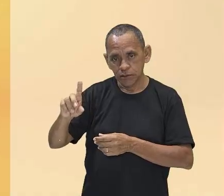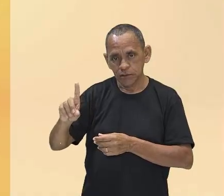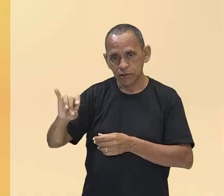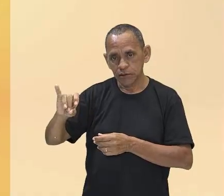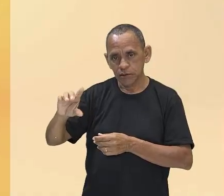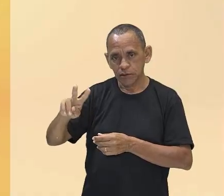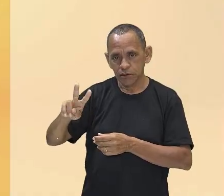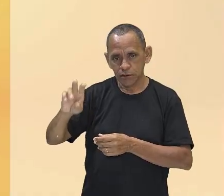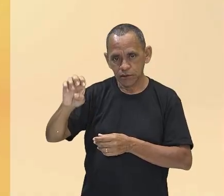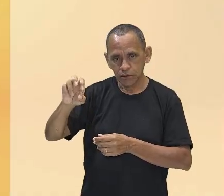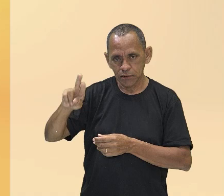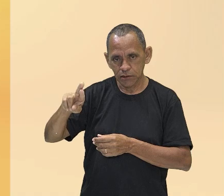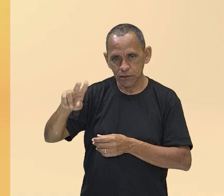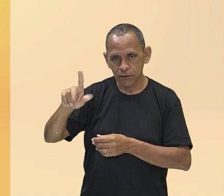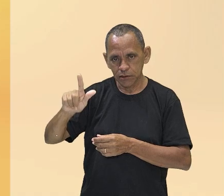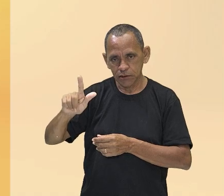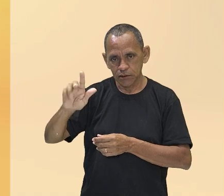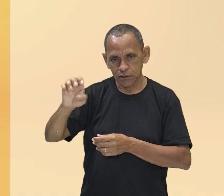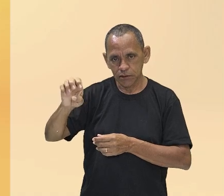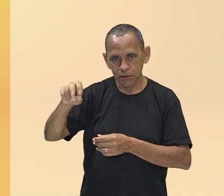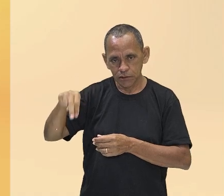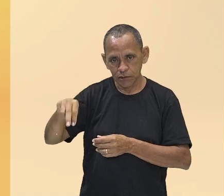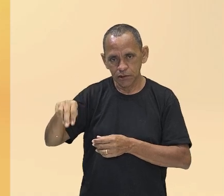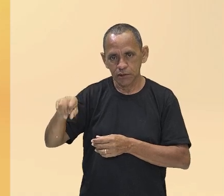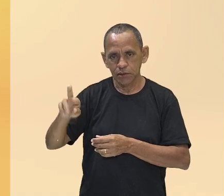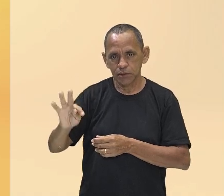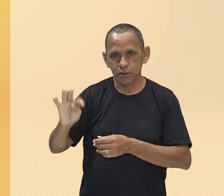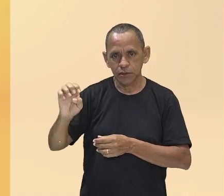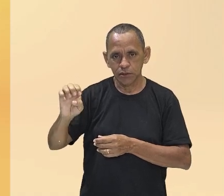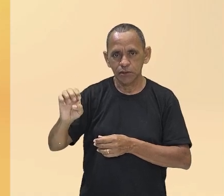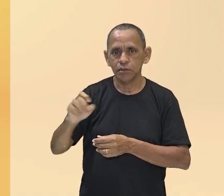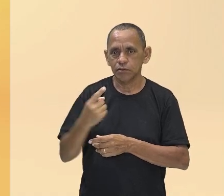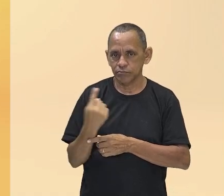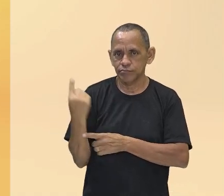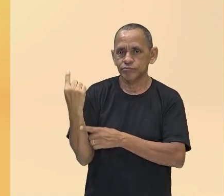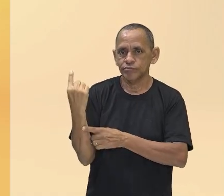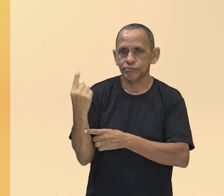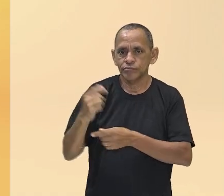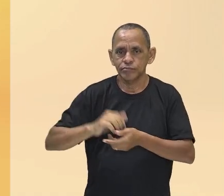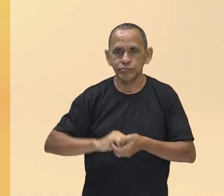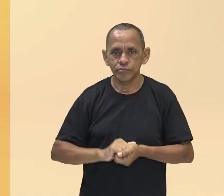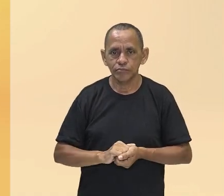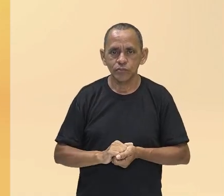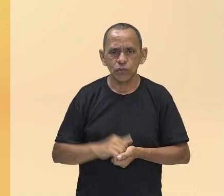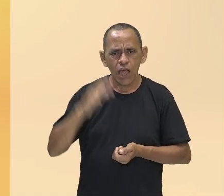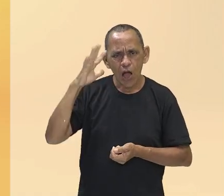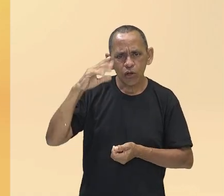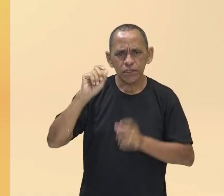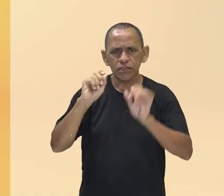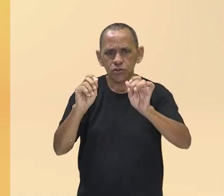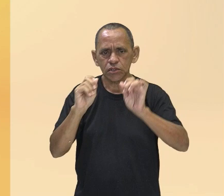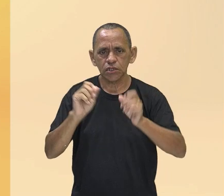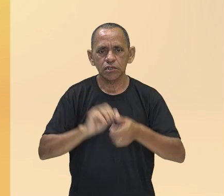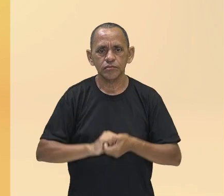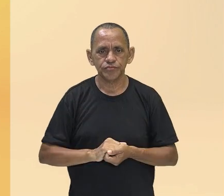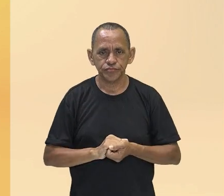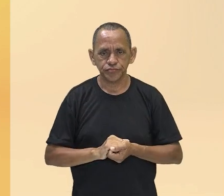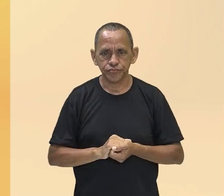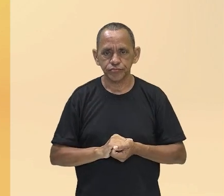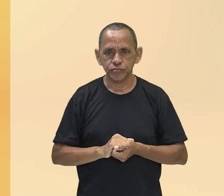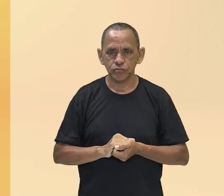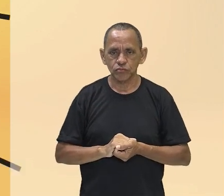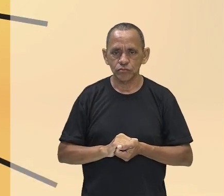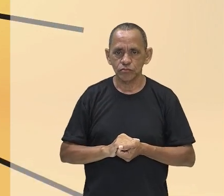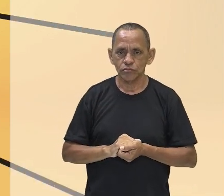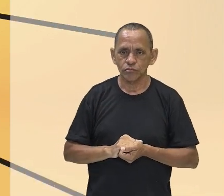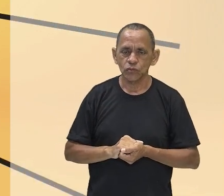nós temos uma lente divergente, tá certo? E aí o que vai acontecer quando essa lente